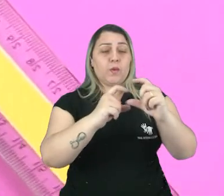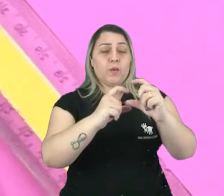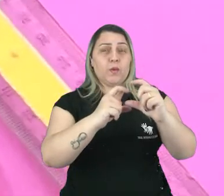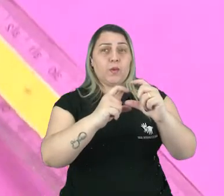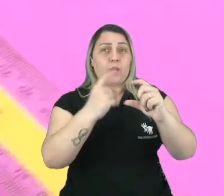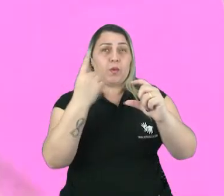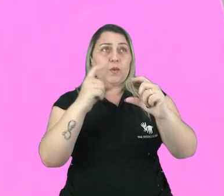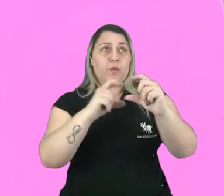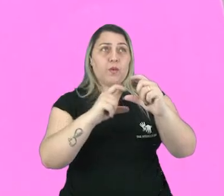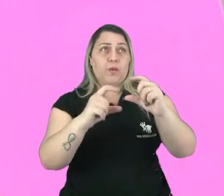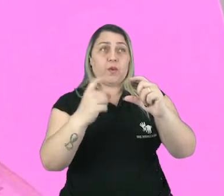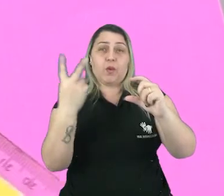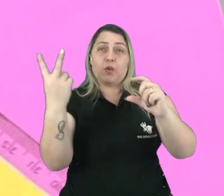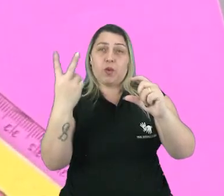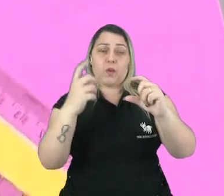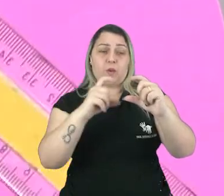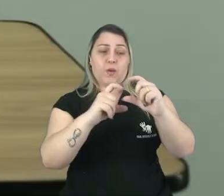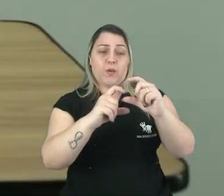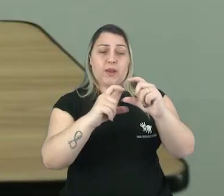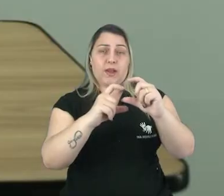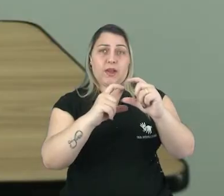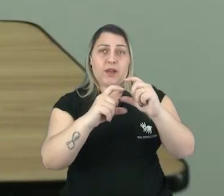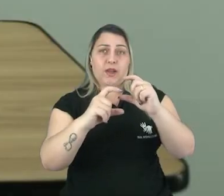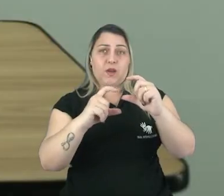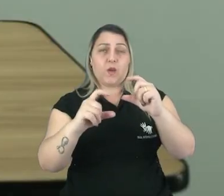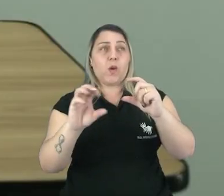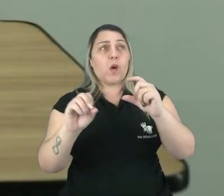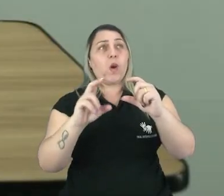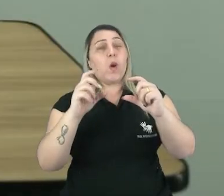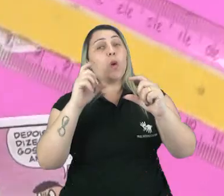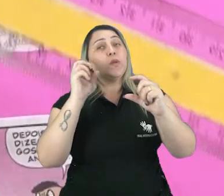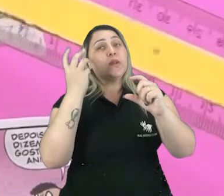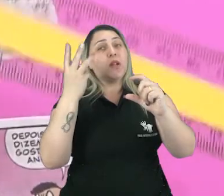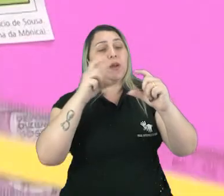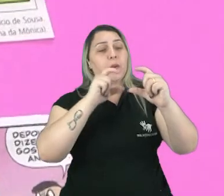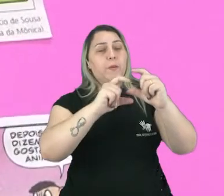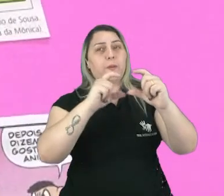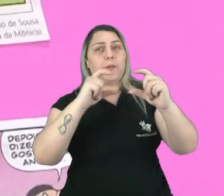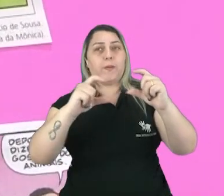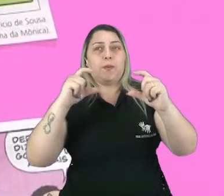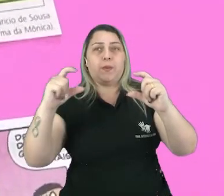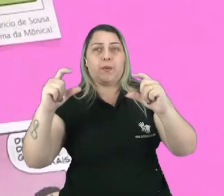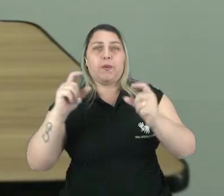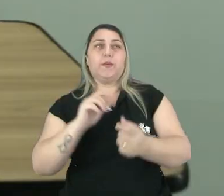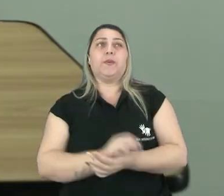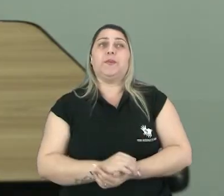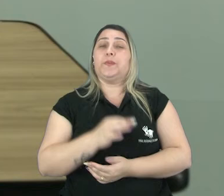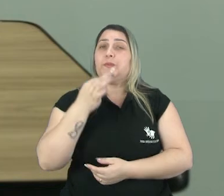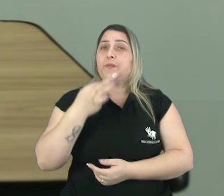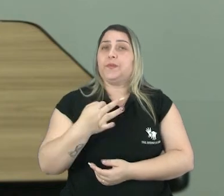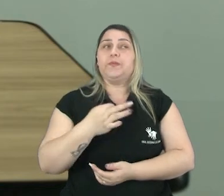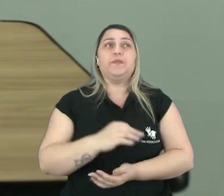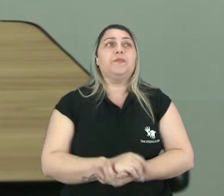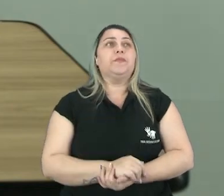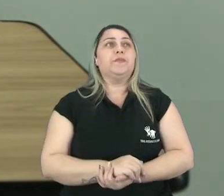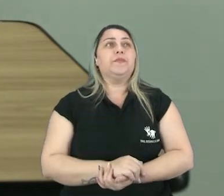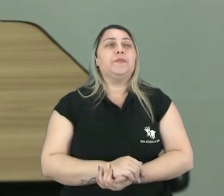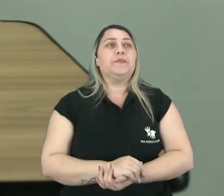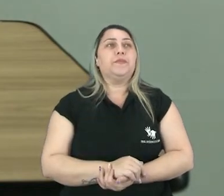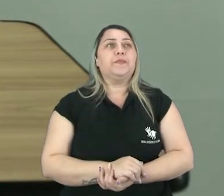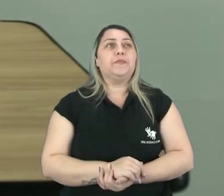quadrinho, 2 quadrinhos ou até 3 quadrinhos, certo?